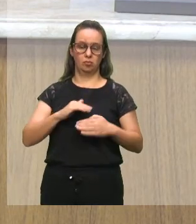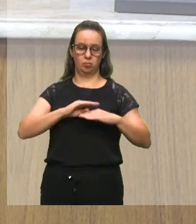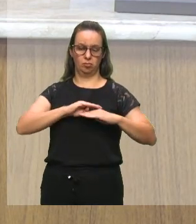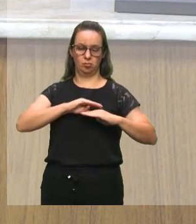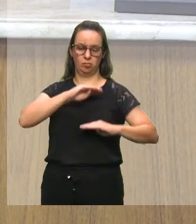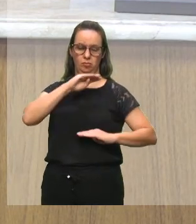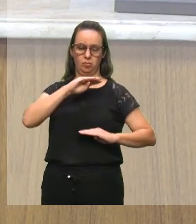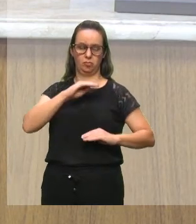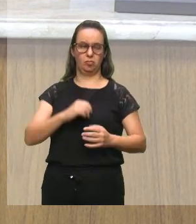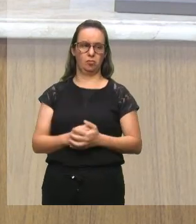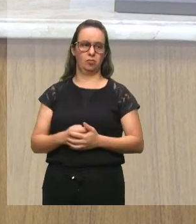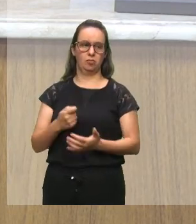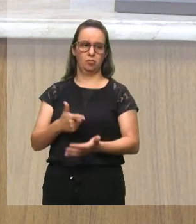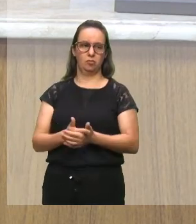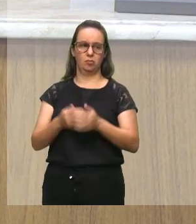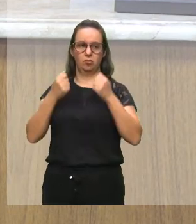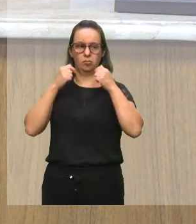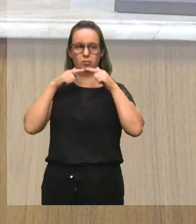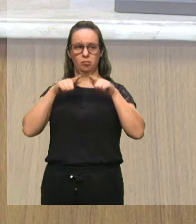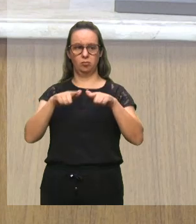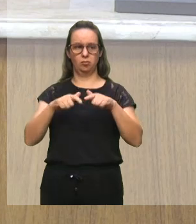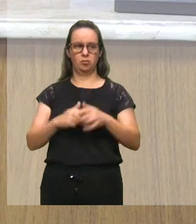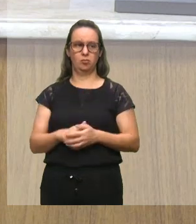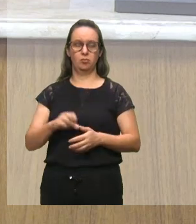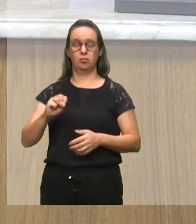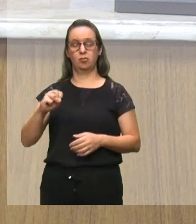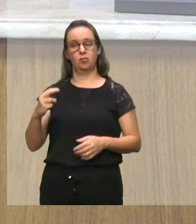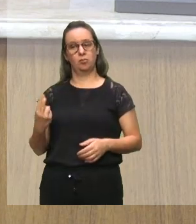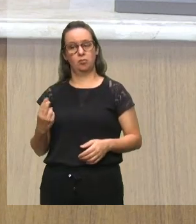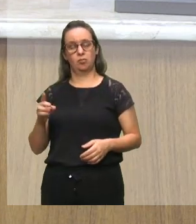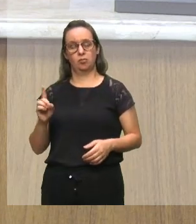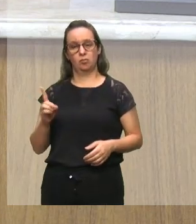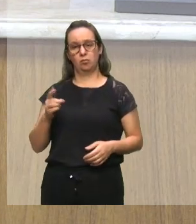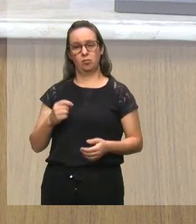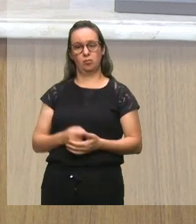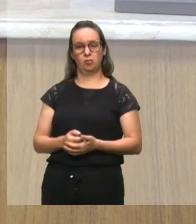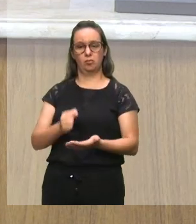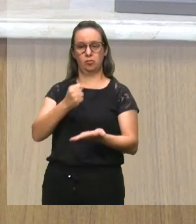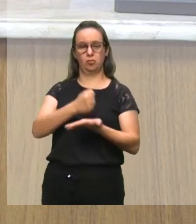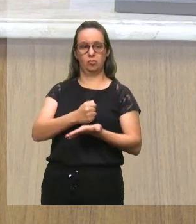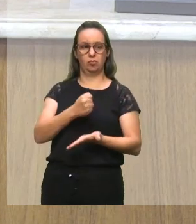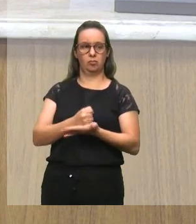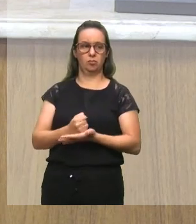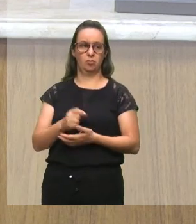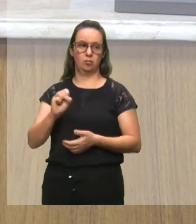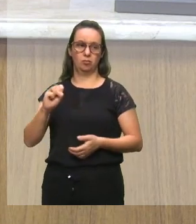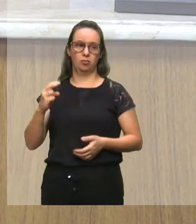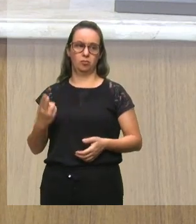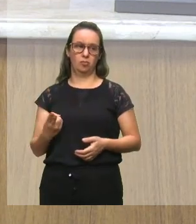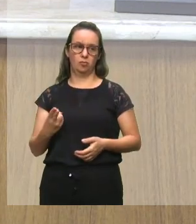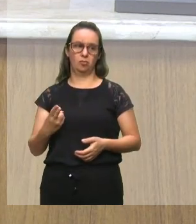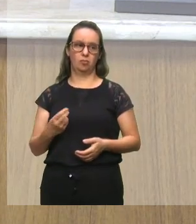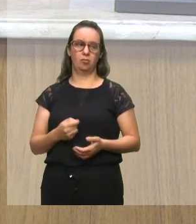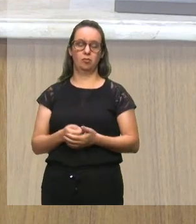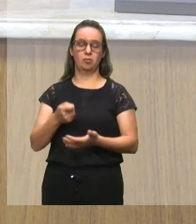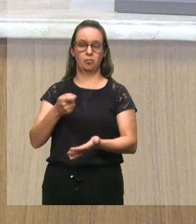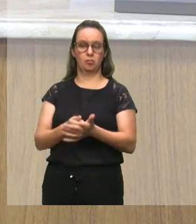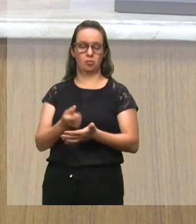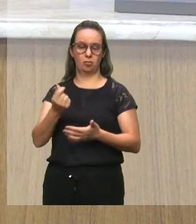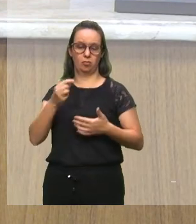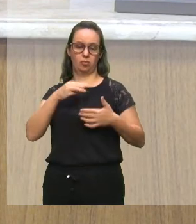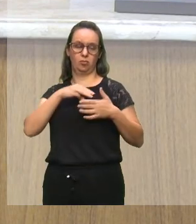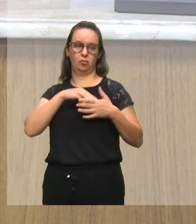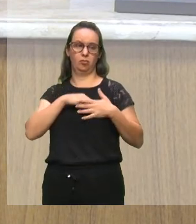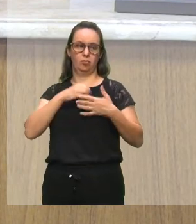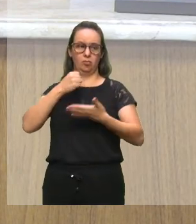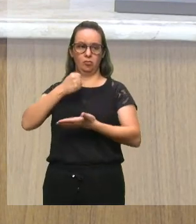uma questão de gestão, se vai ser contratado novos profissionais ou vai ser pago o piso. É uma decisão administrativa que deve